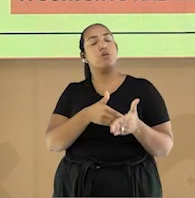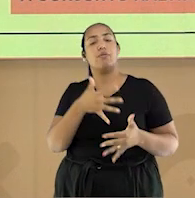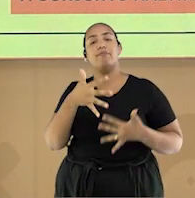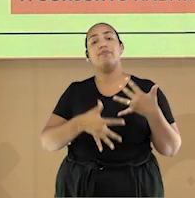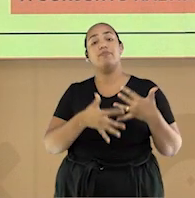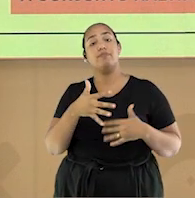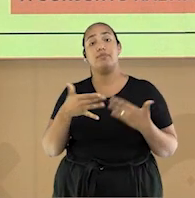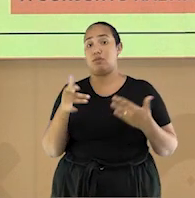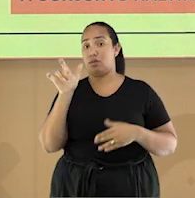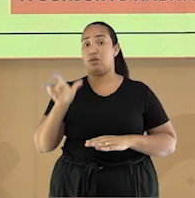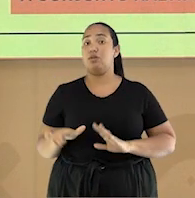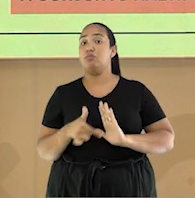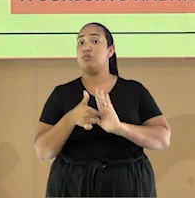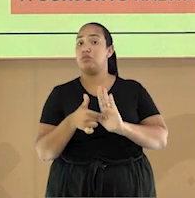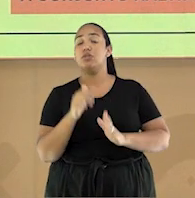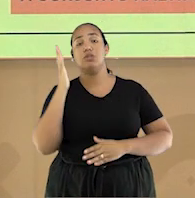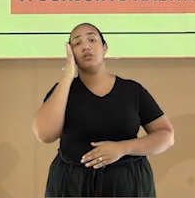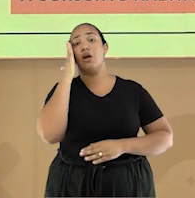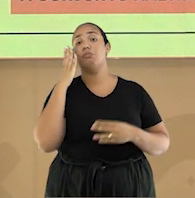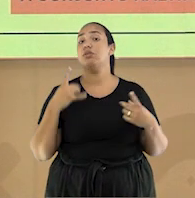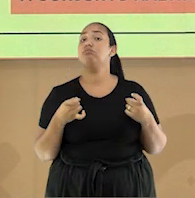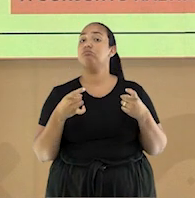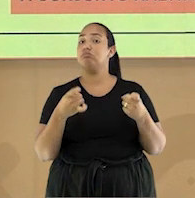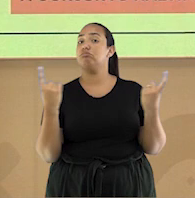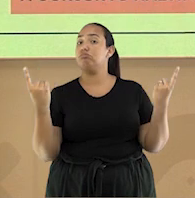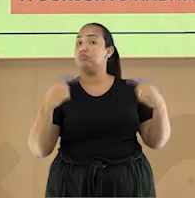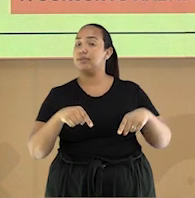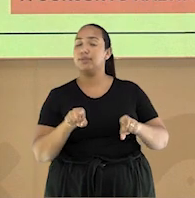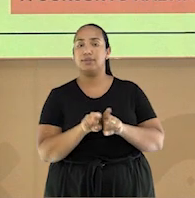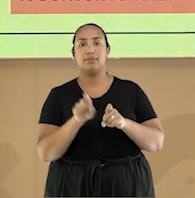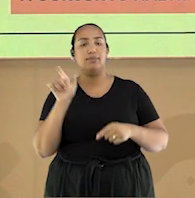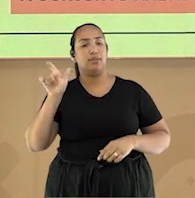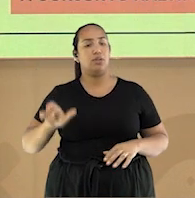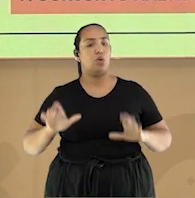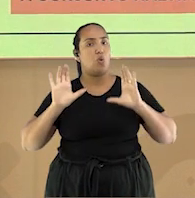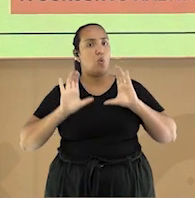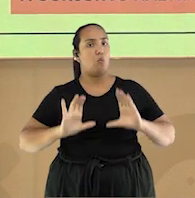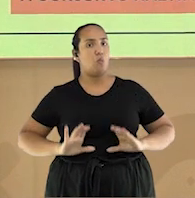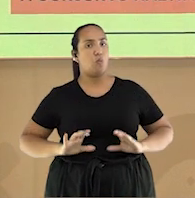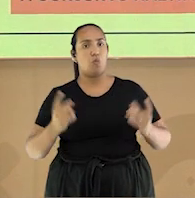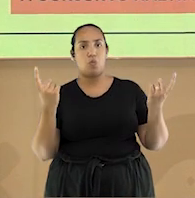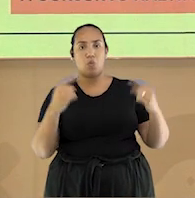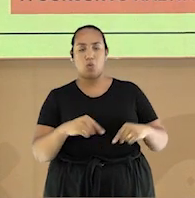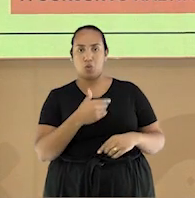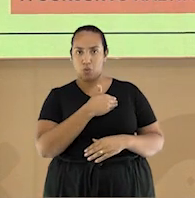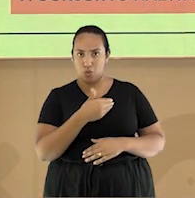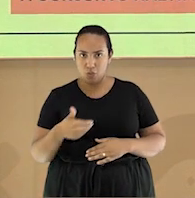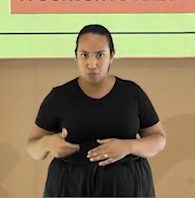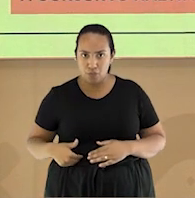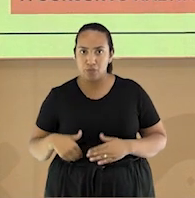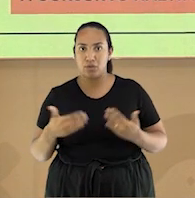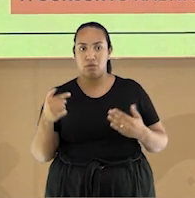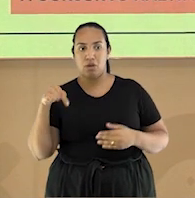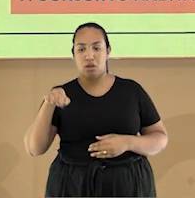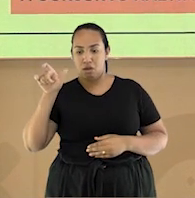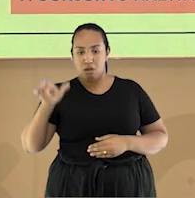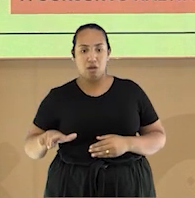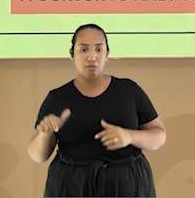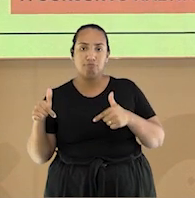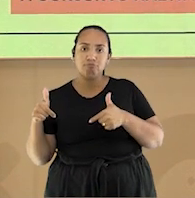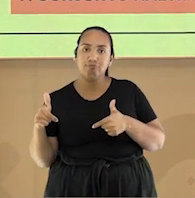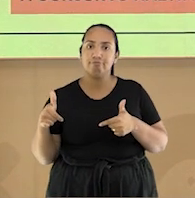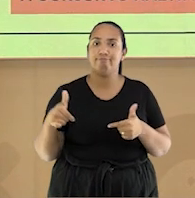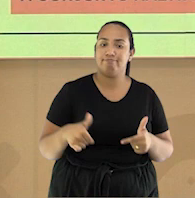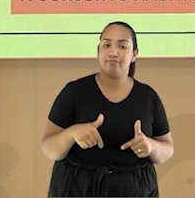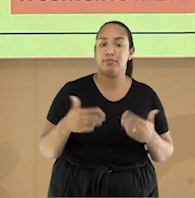suas habilidades de guerreiro. Sua postura diante do governo colonial é de desafio e enfrentamento. Assim, os